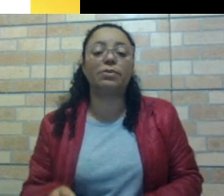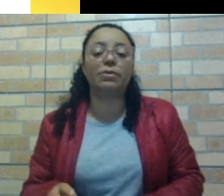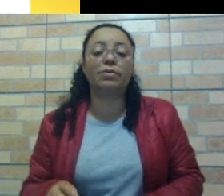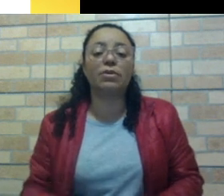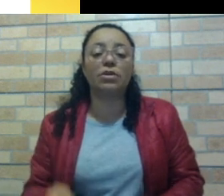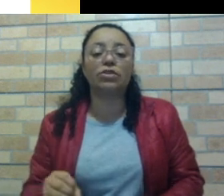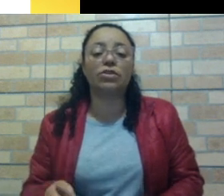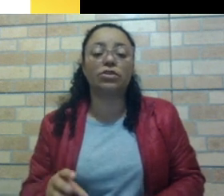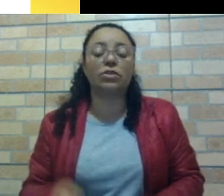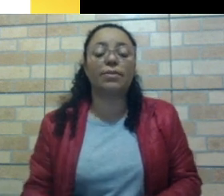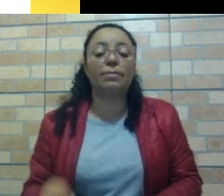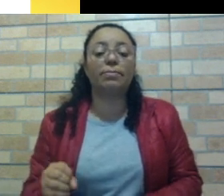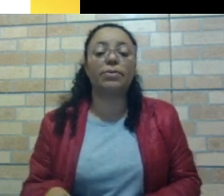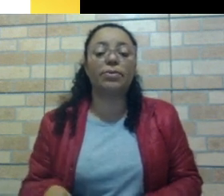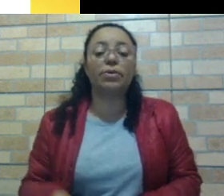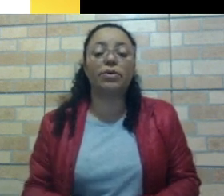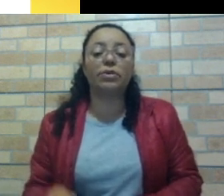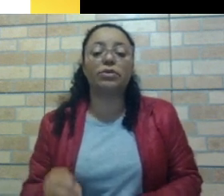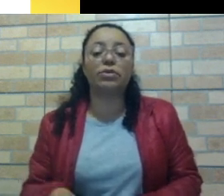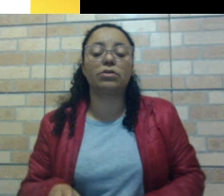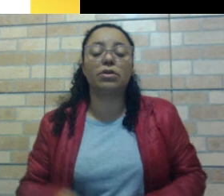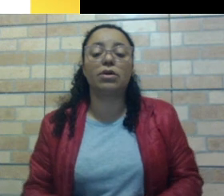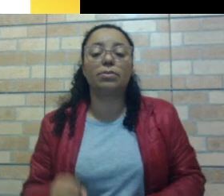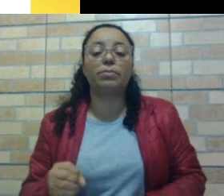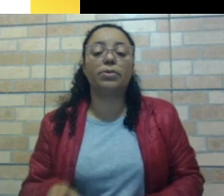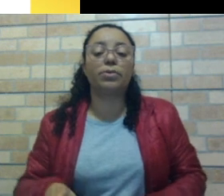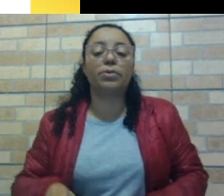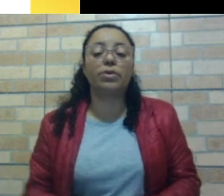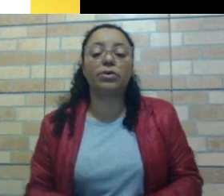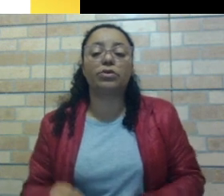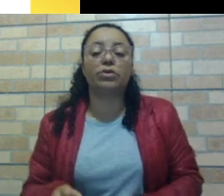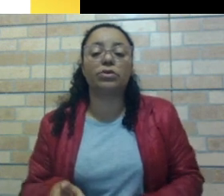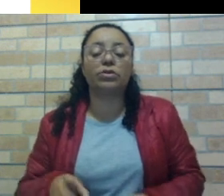B. B. B.